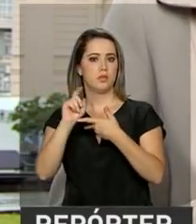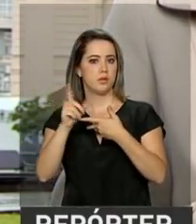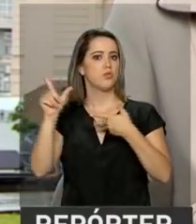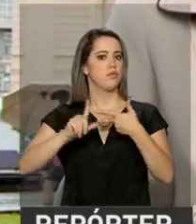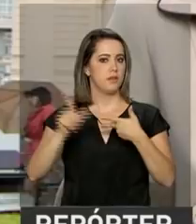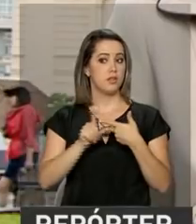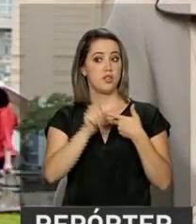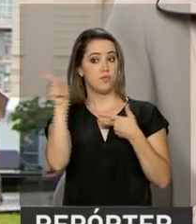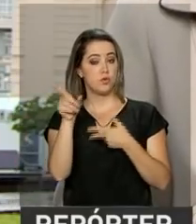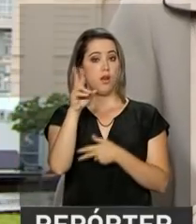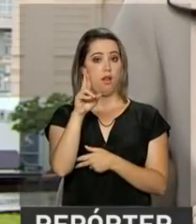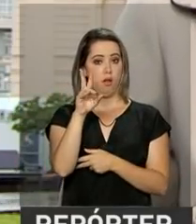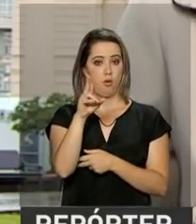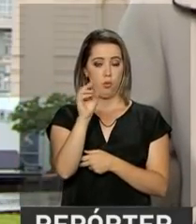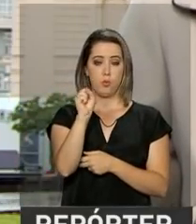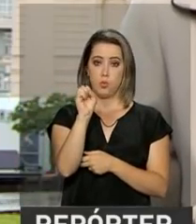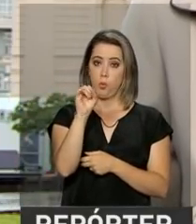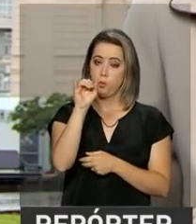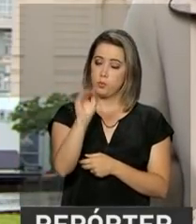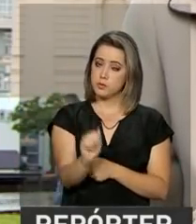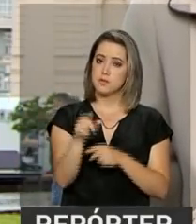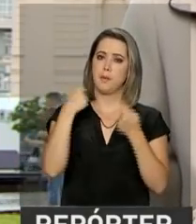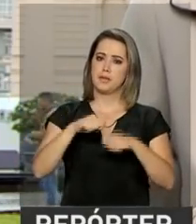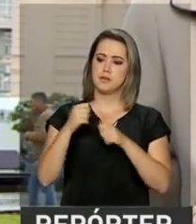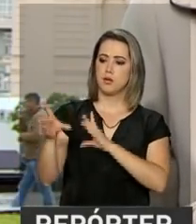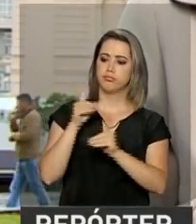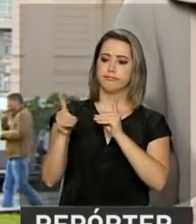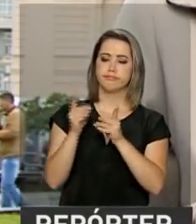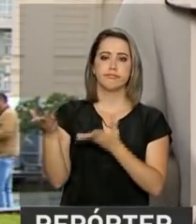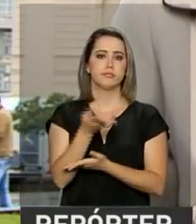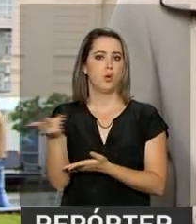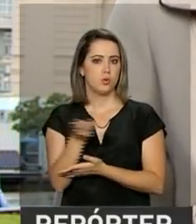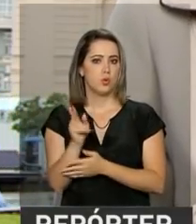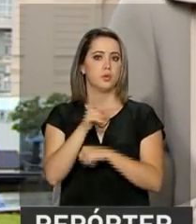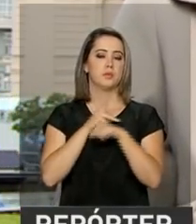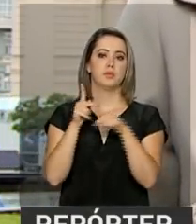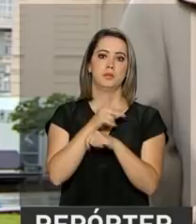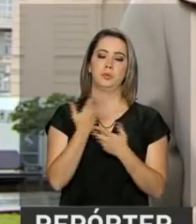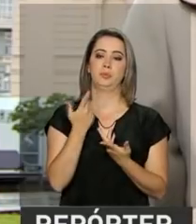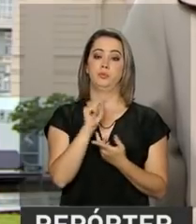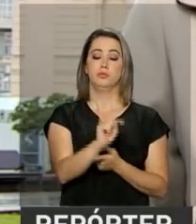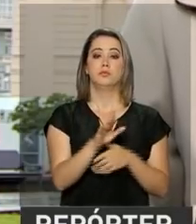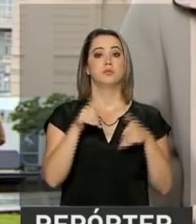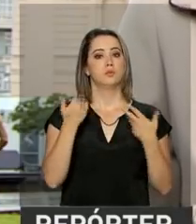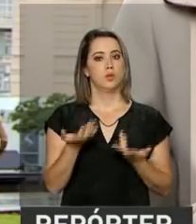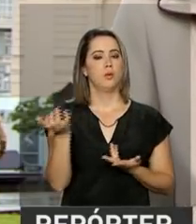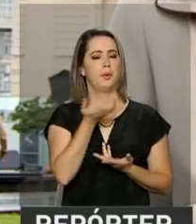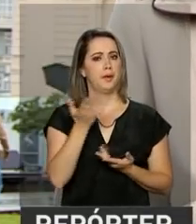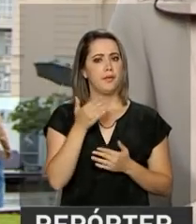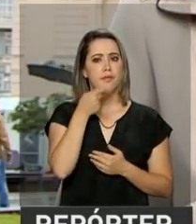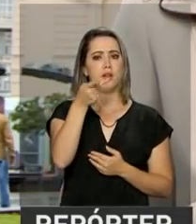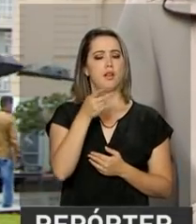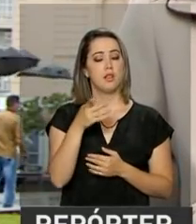russos. Nessas reuniões devem ser discutidos temas das agendas bilateral e global. Com a visita a Moscou, o presidente brasileiro quer